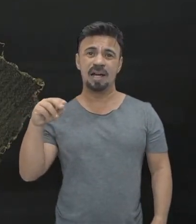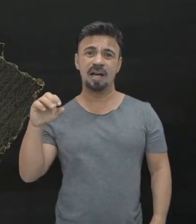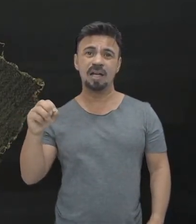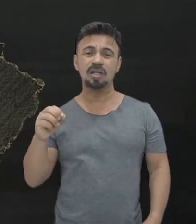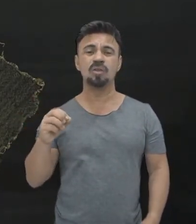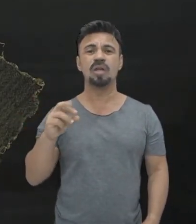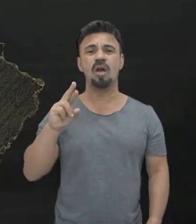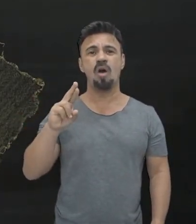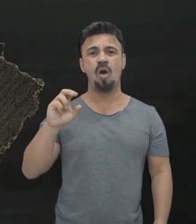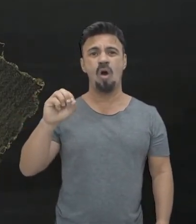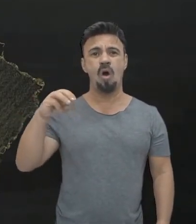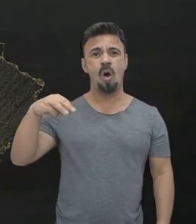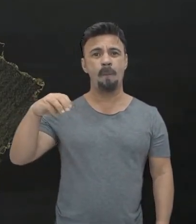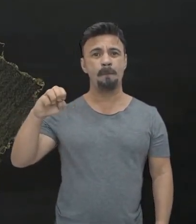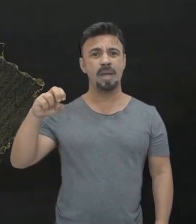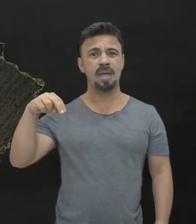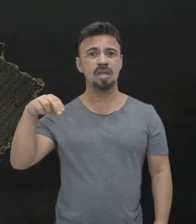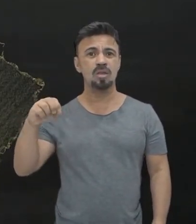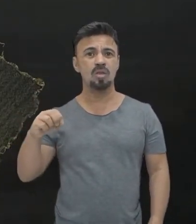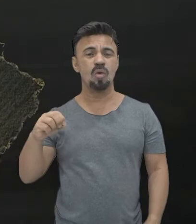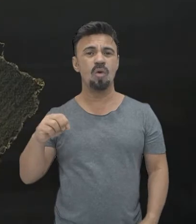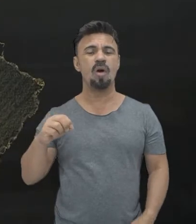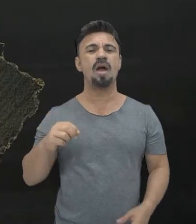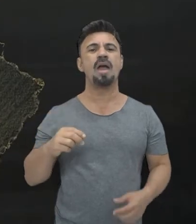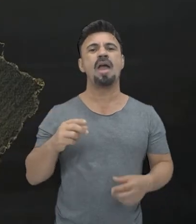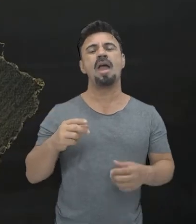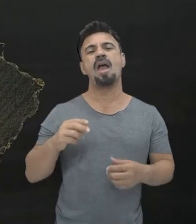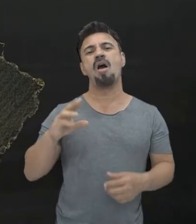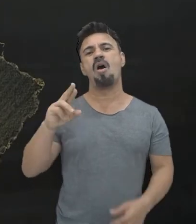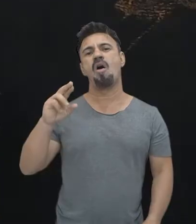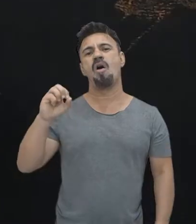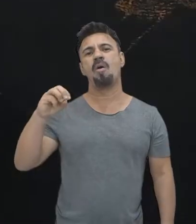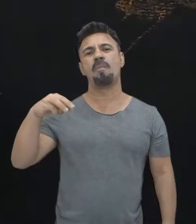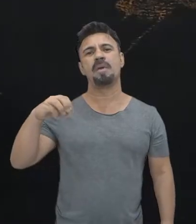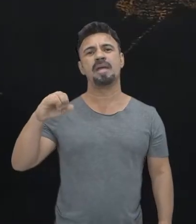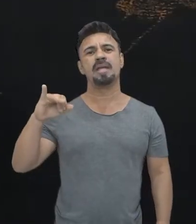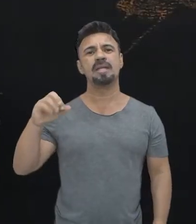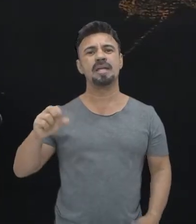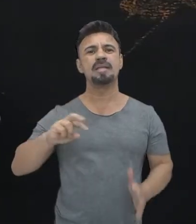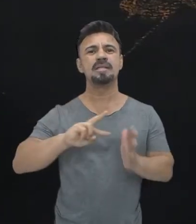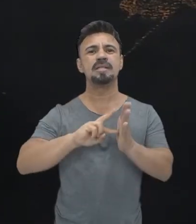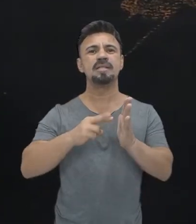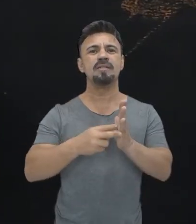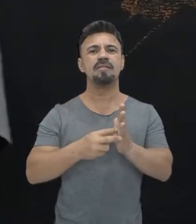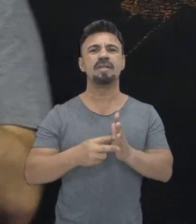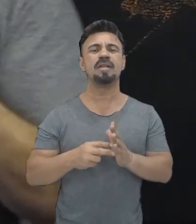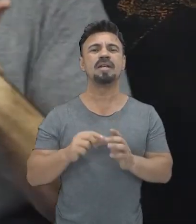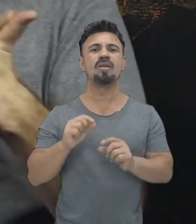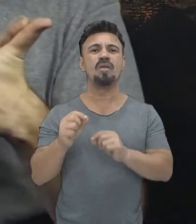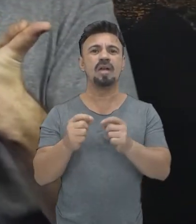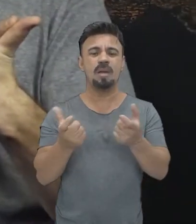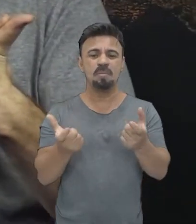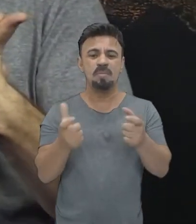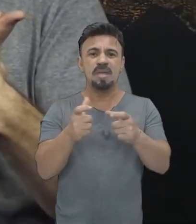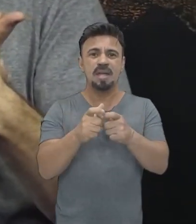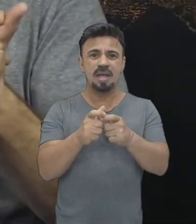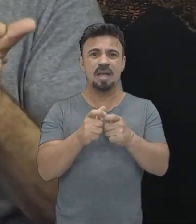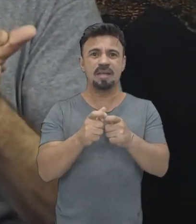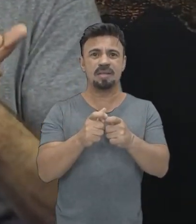propósito, romeno vem da Romênia. Romênia significa pequena